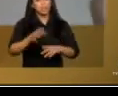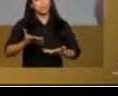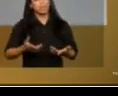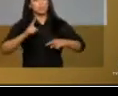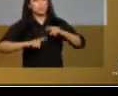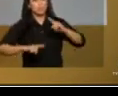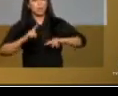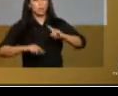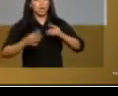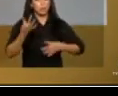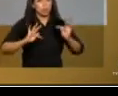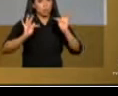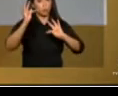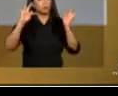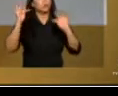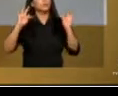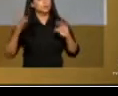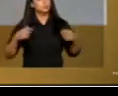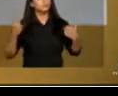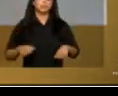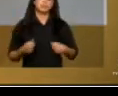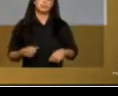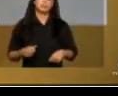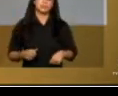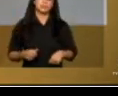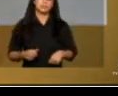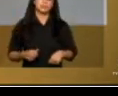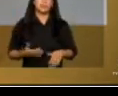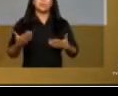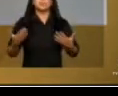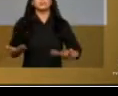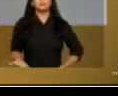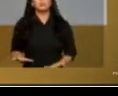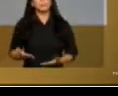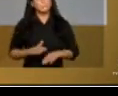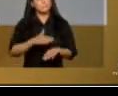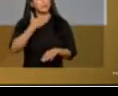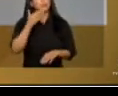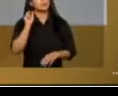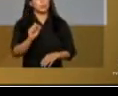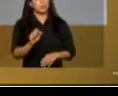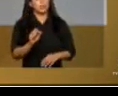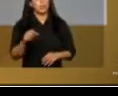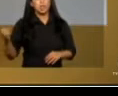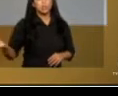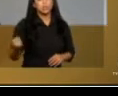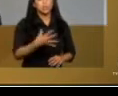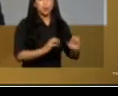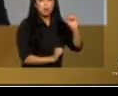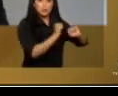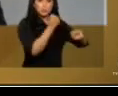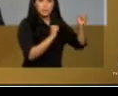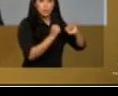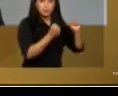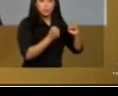equipamentos de geração de tecnologia. Então, é muito mais vantajoso construir novas refinarias do que